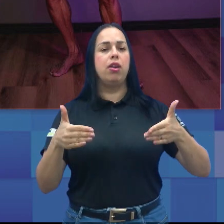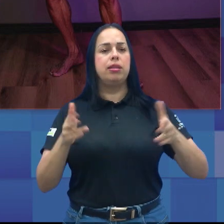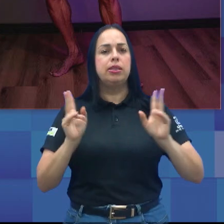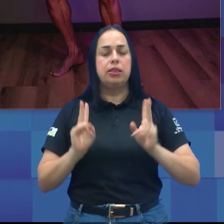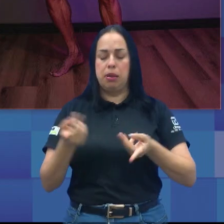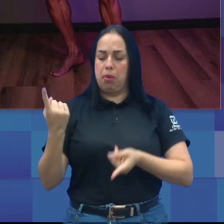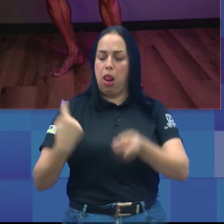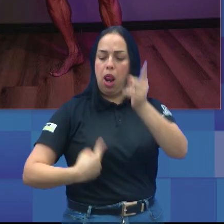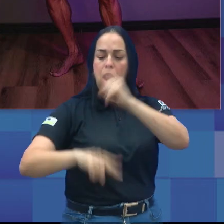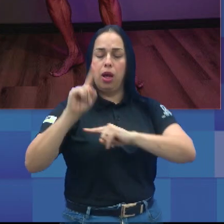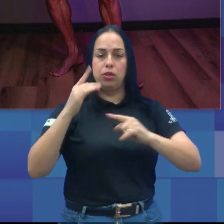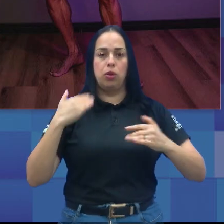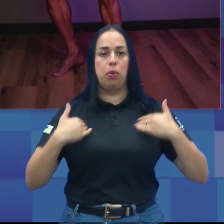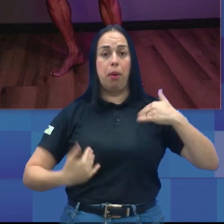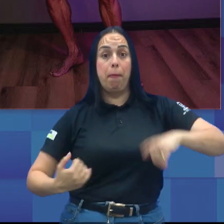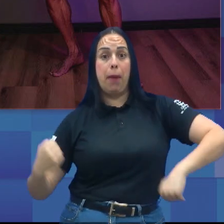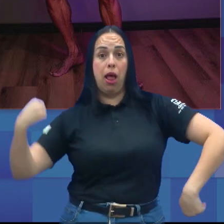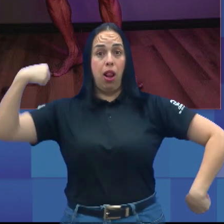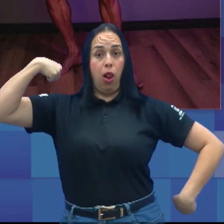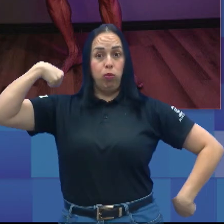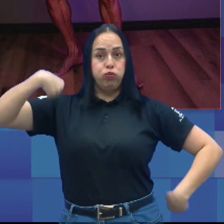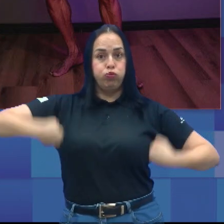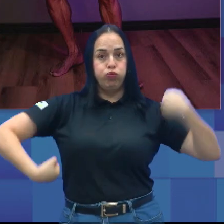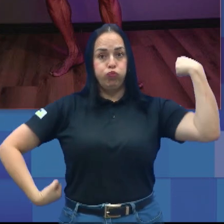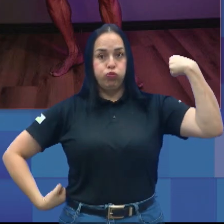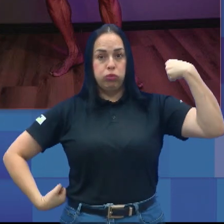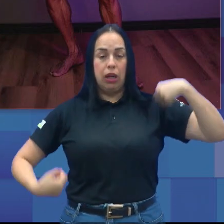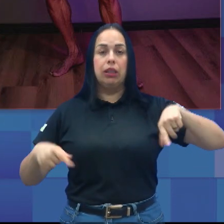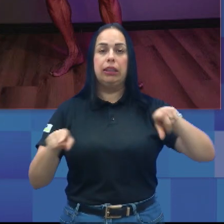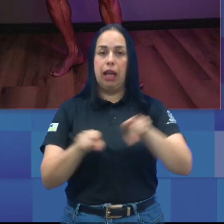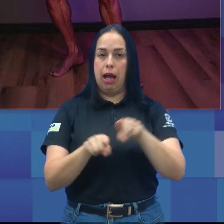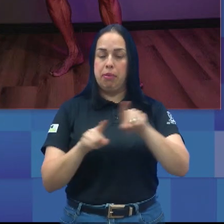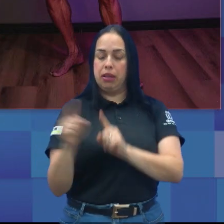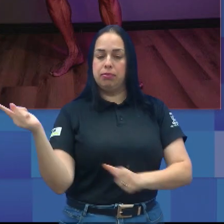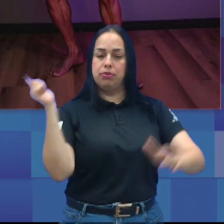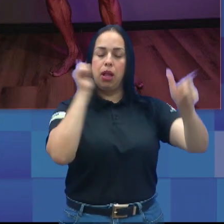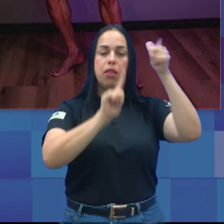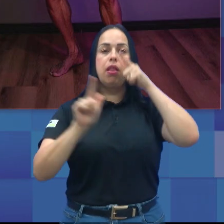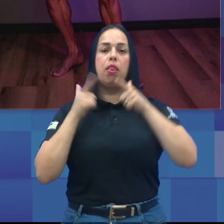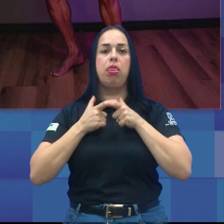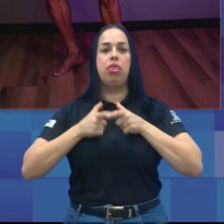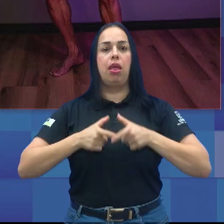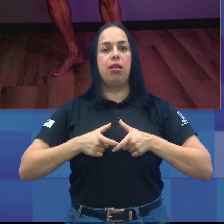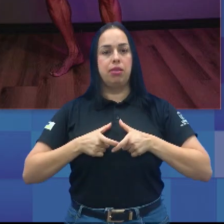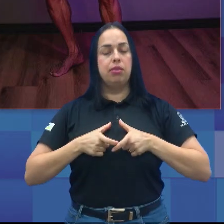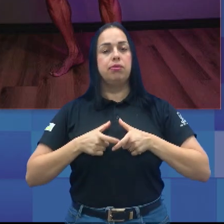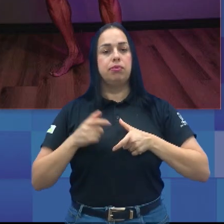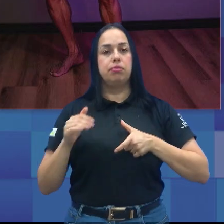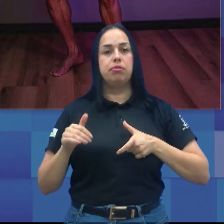no fisiculturismo, tornando-se destaque pela conquista do título de campeão Master